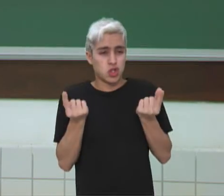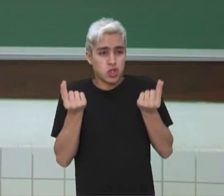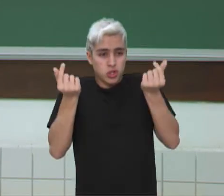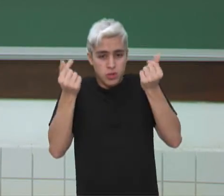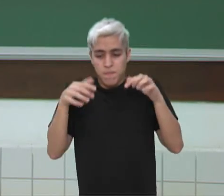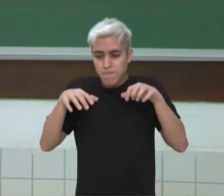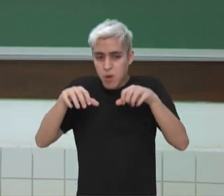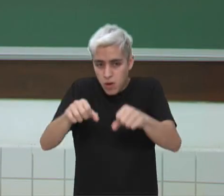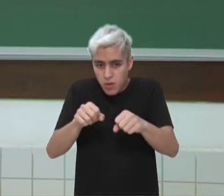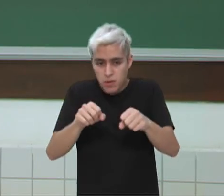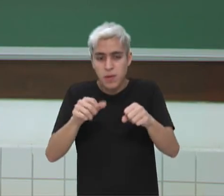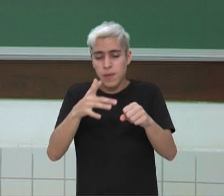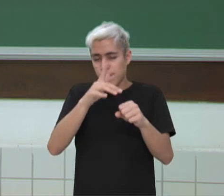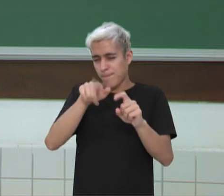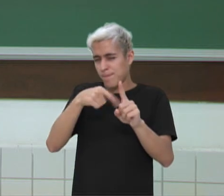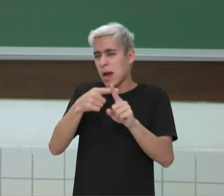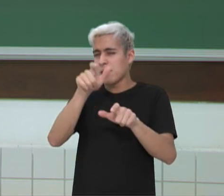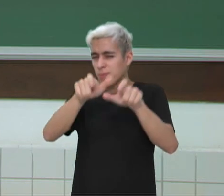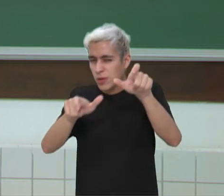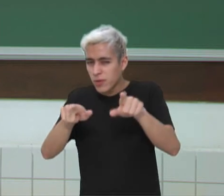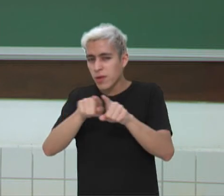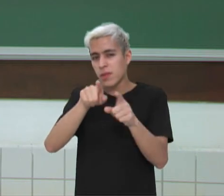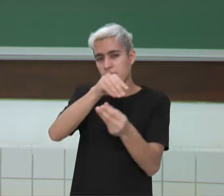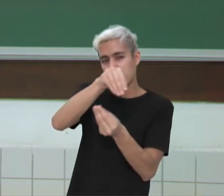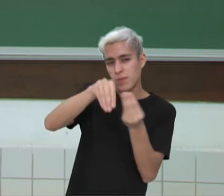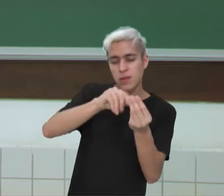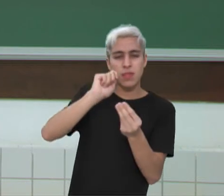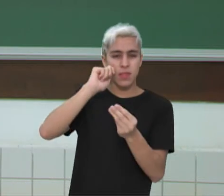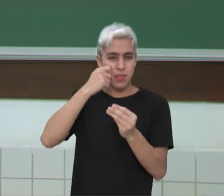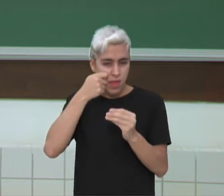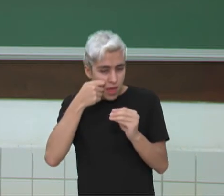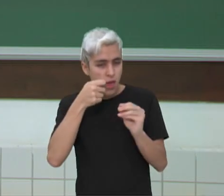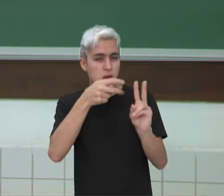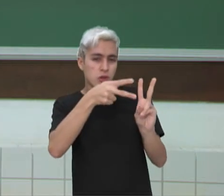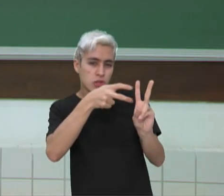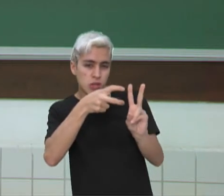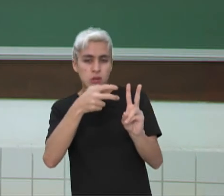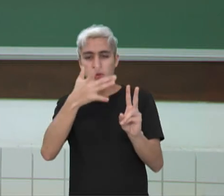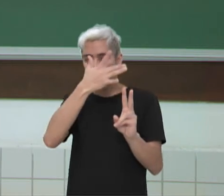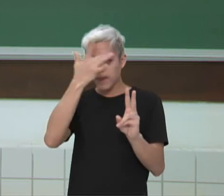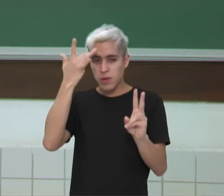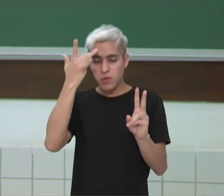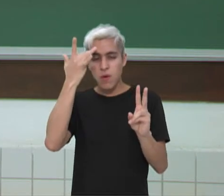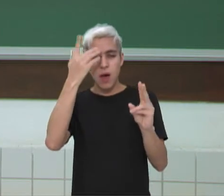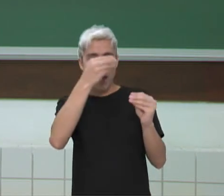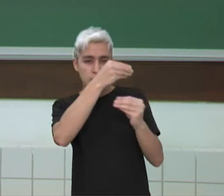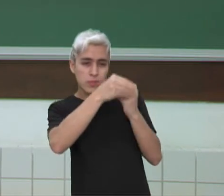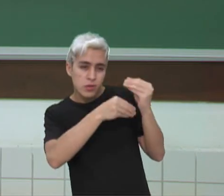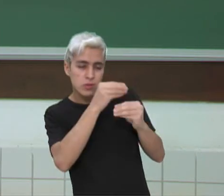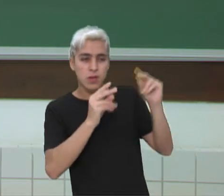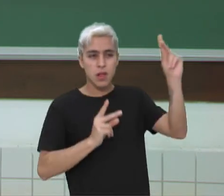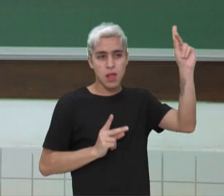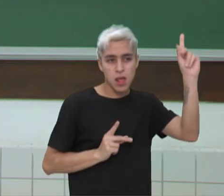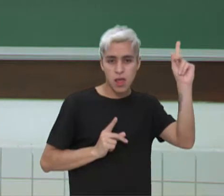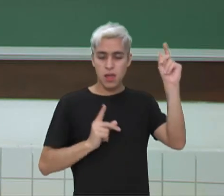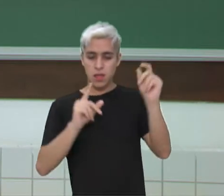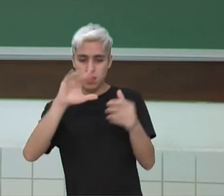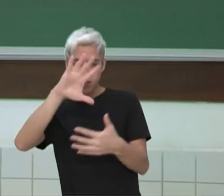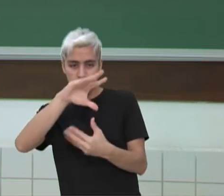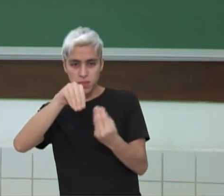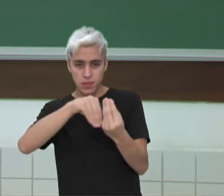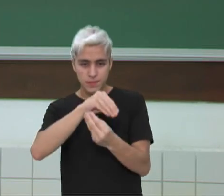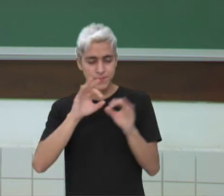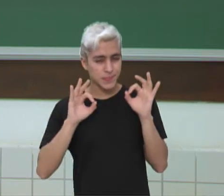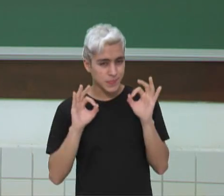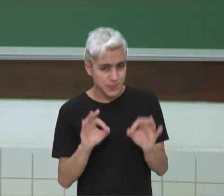Além deles, mestiços, negros e indígenas, formando a base dessa sociedade. Tranquilo? Conseguiu